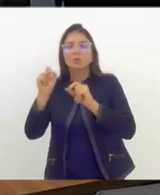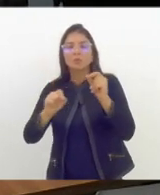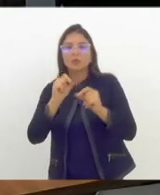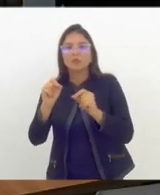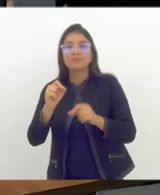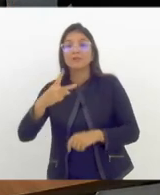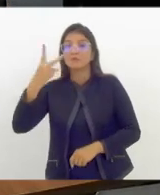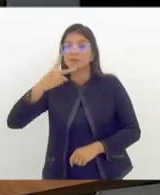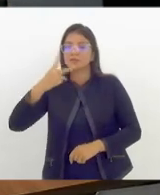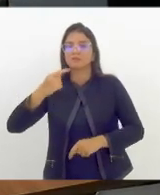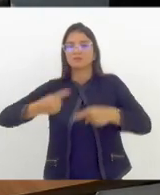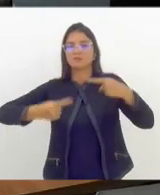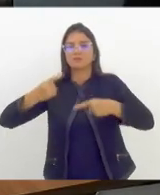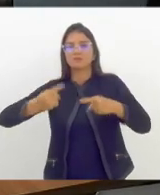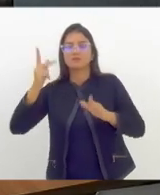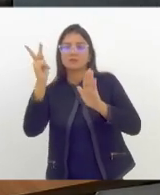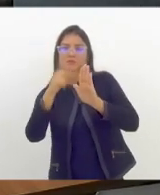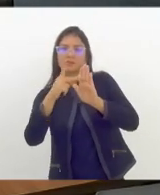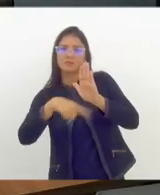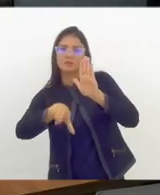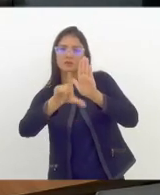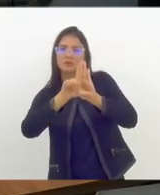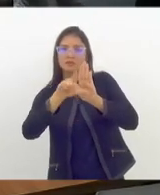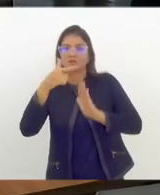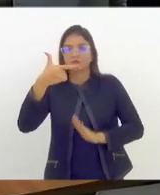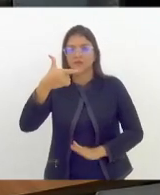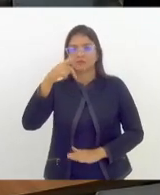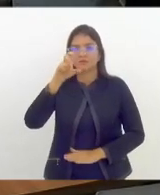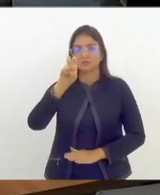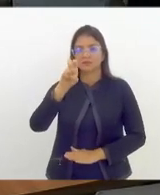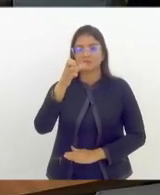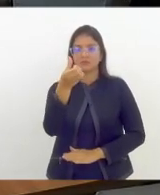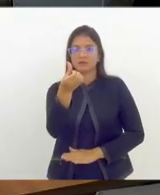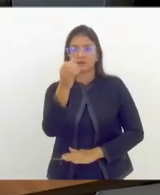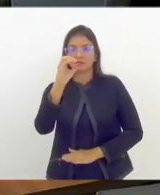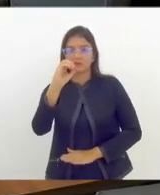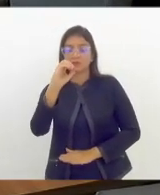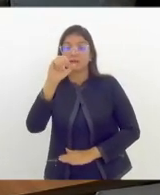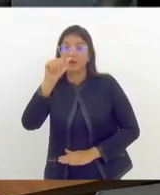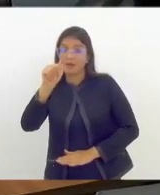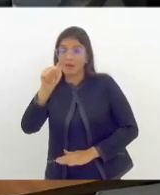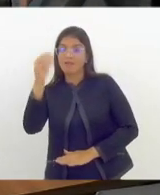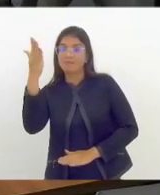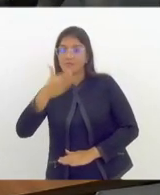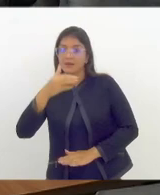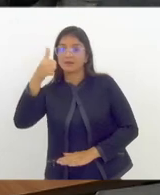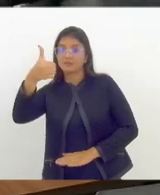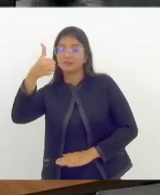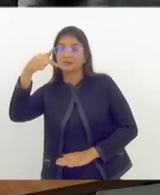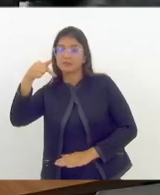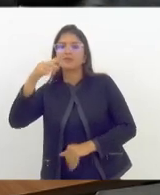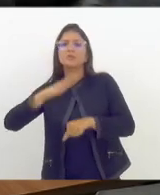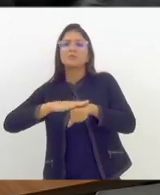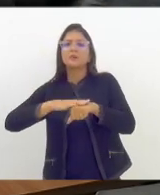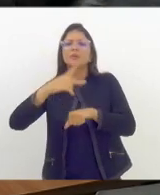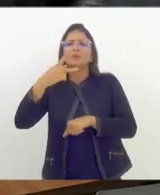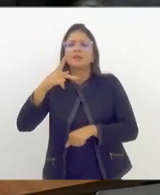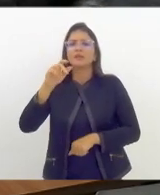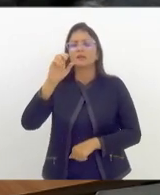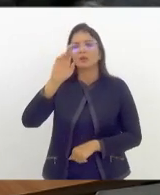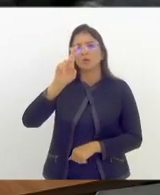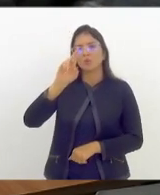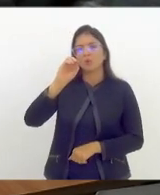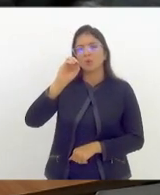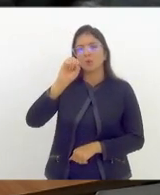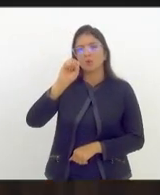vencido. Projeto de lei 2560-A de 2017, de autoria do deputado Rosenberg Reis,